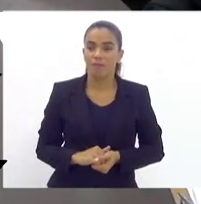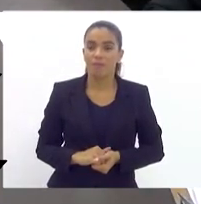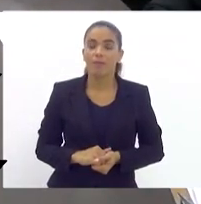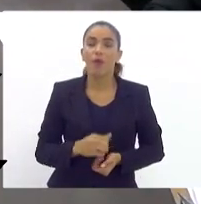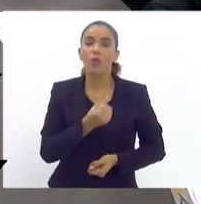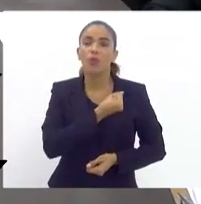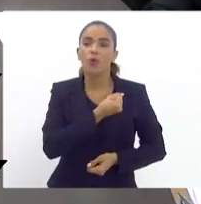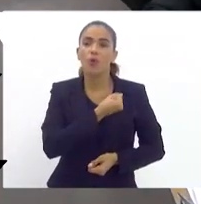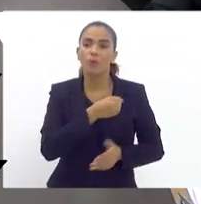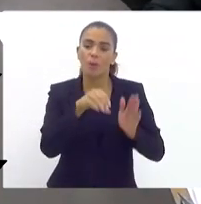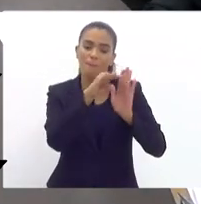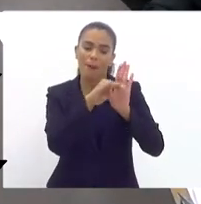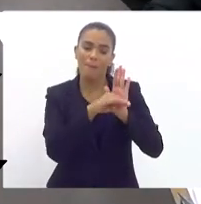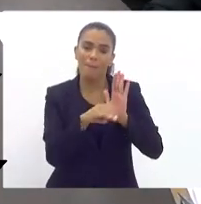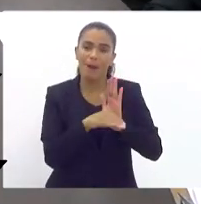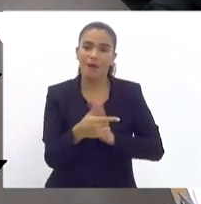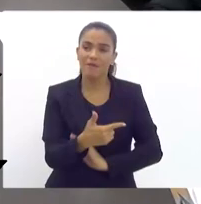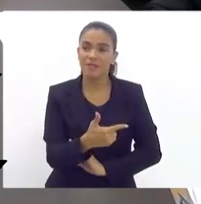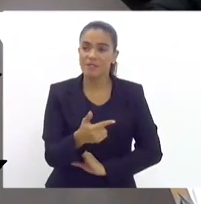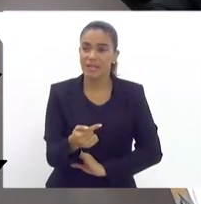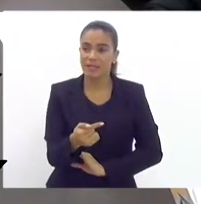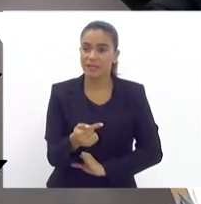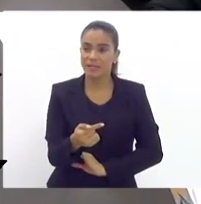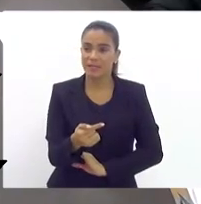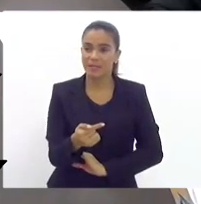Item 27 da pauta.